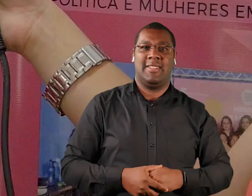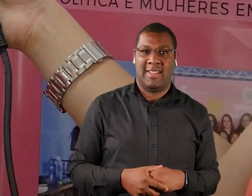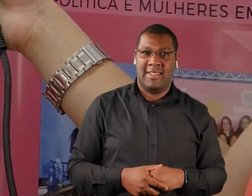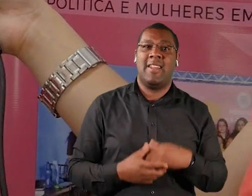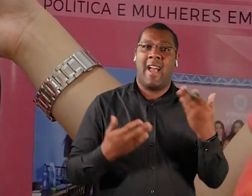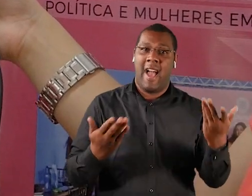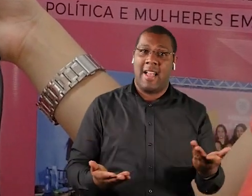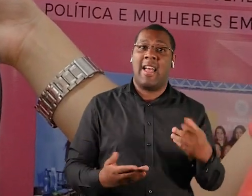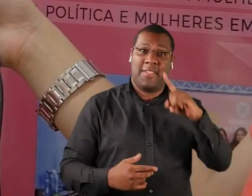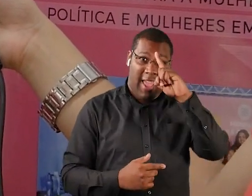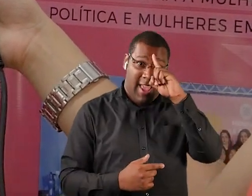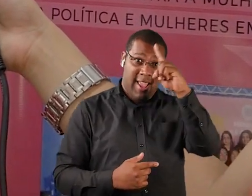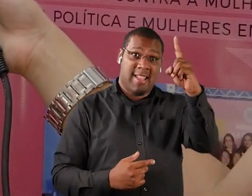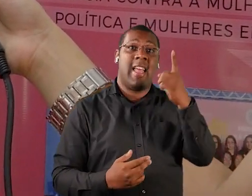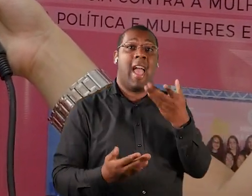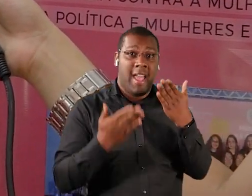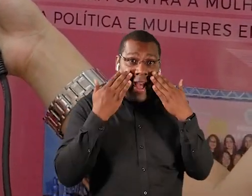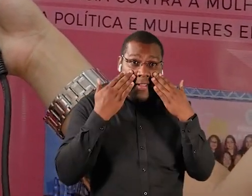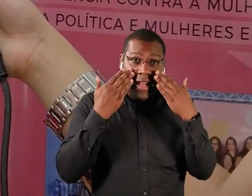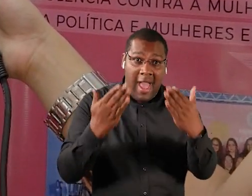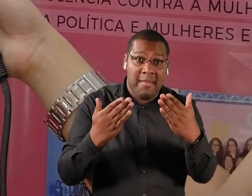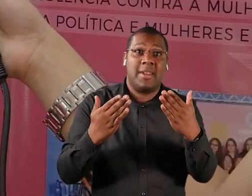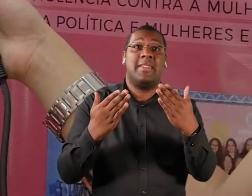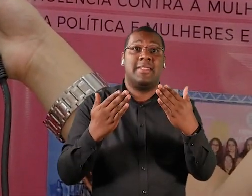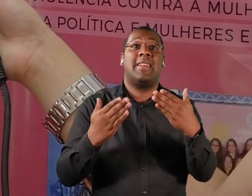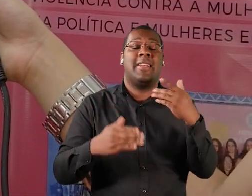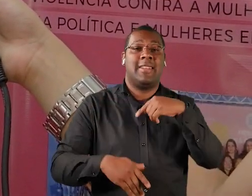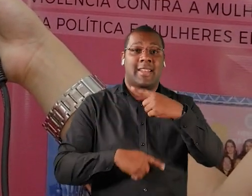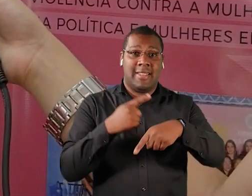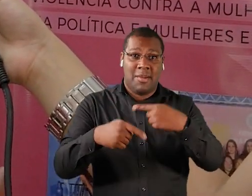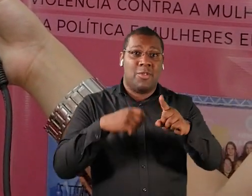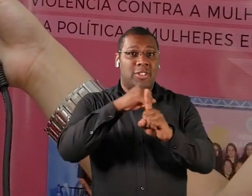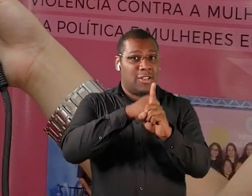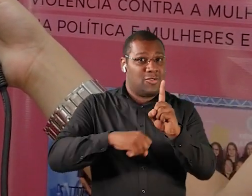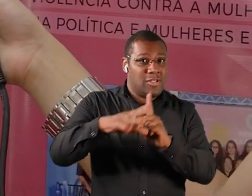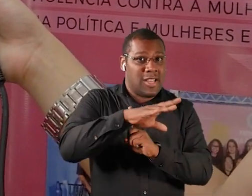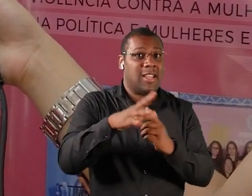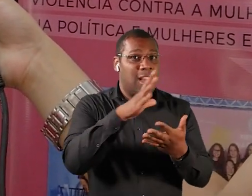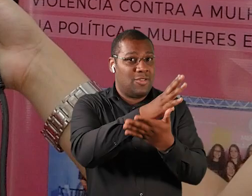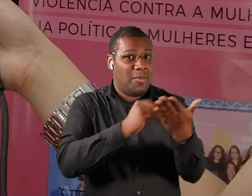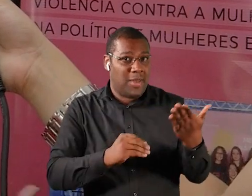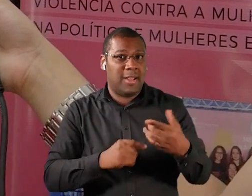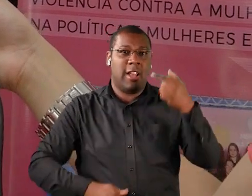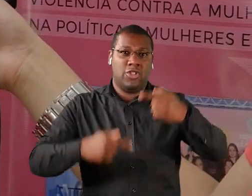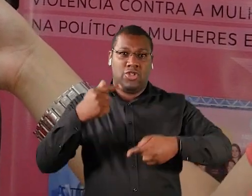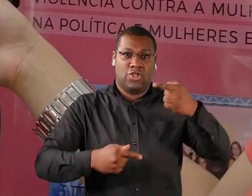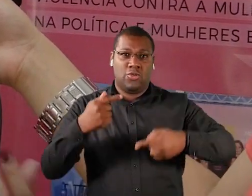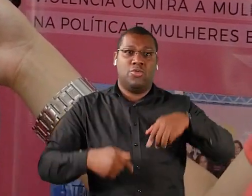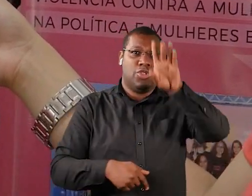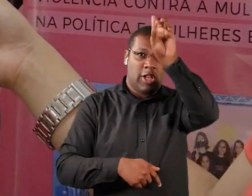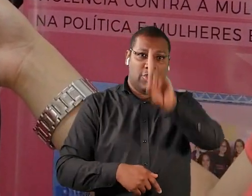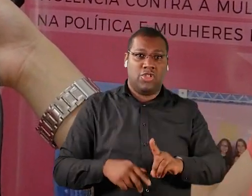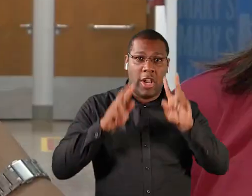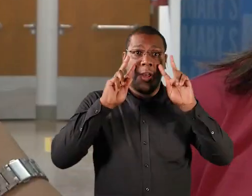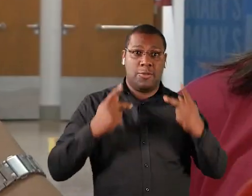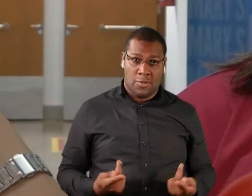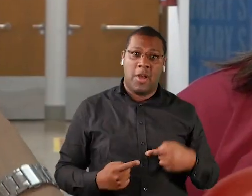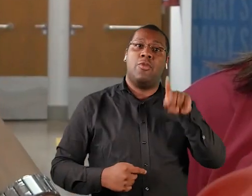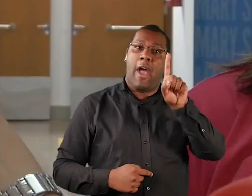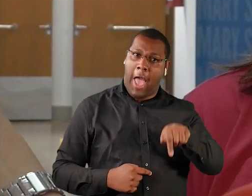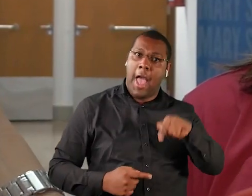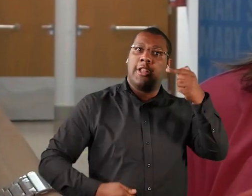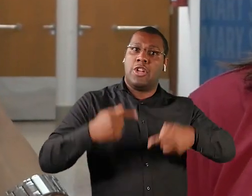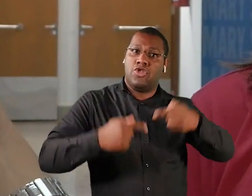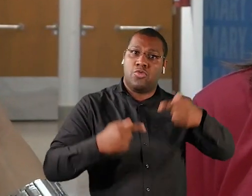sai do papel, essa ideia, esse protótipo sai do papel e seja implementado. Porque discutir direitos humanos é discutir direito à vida. Nós temos